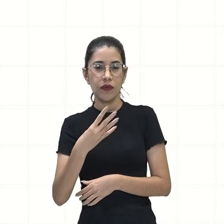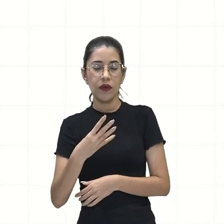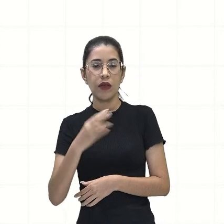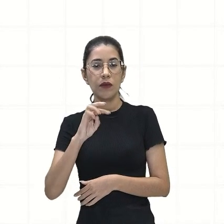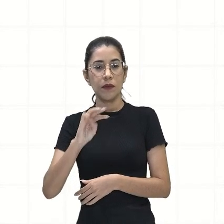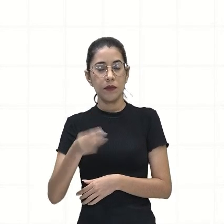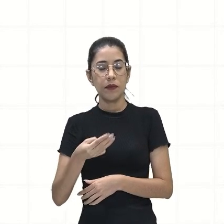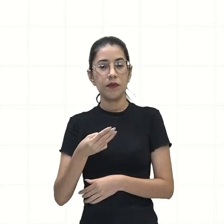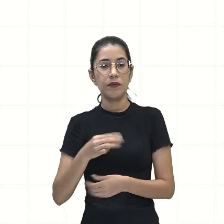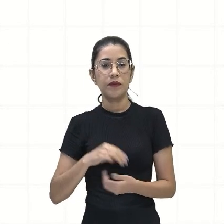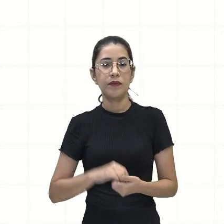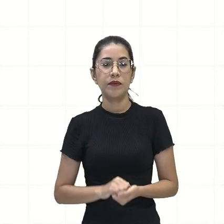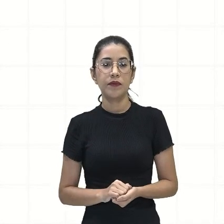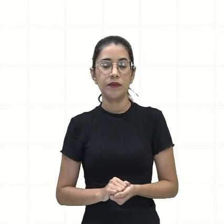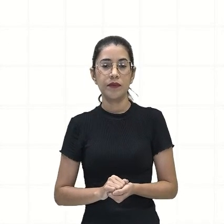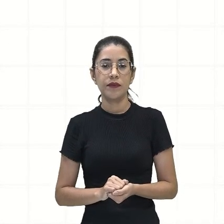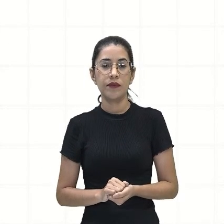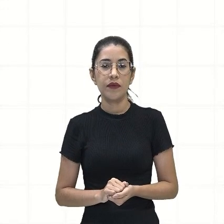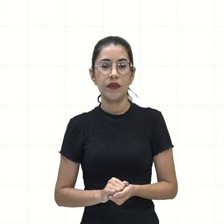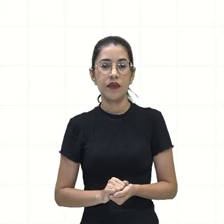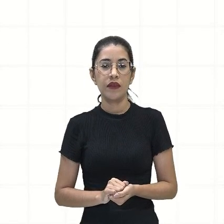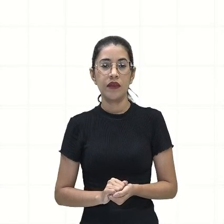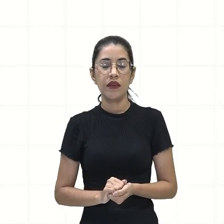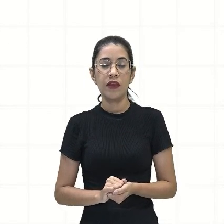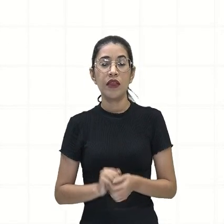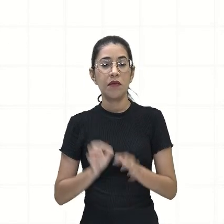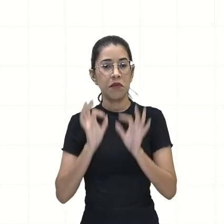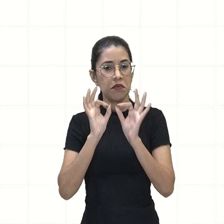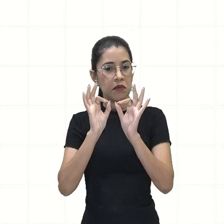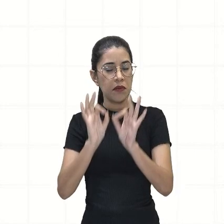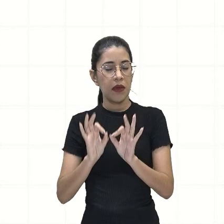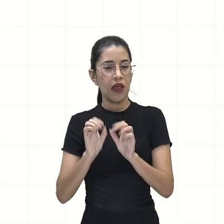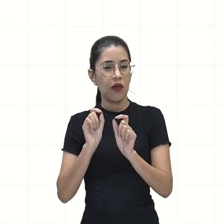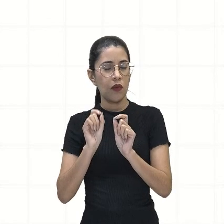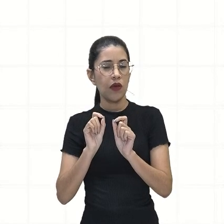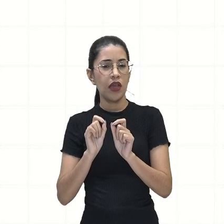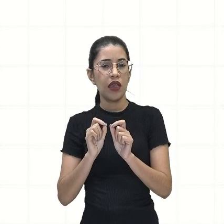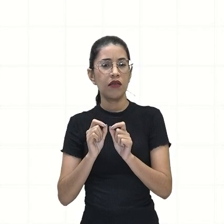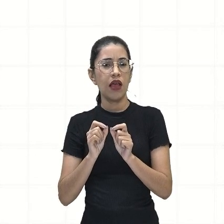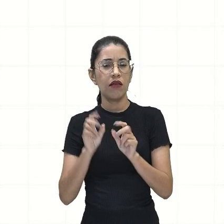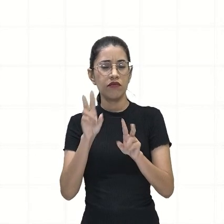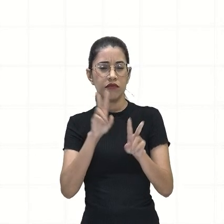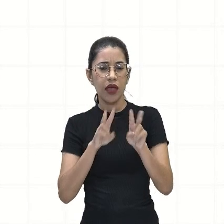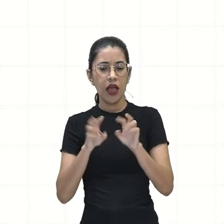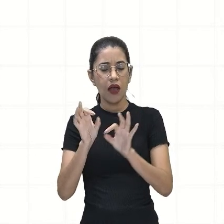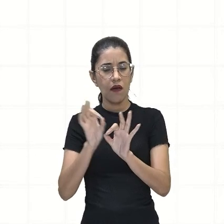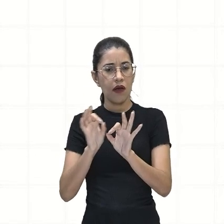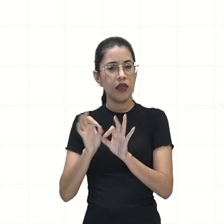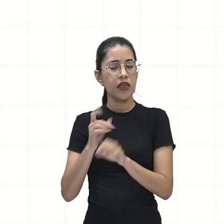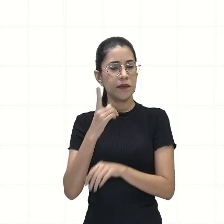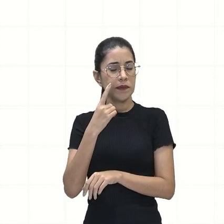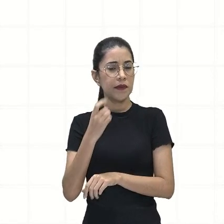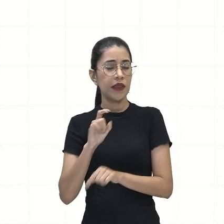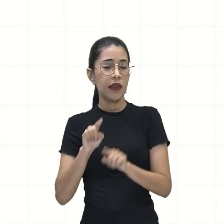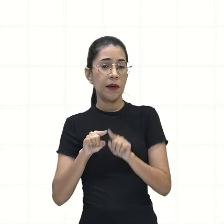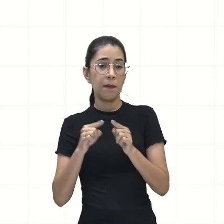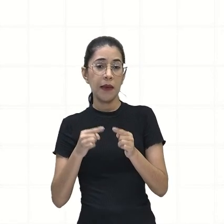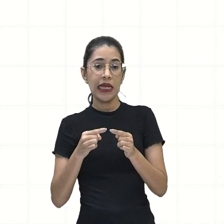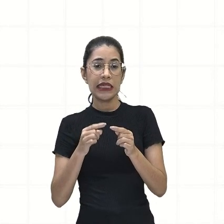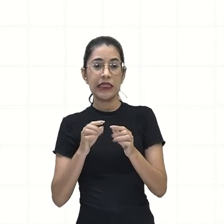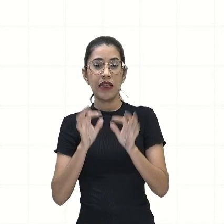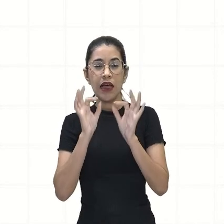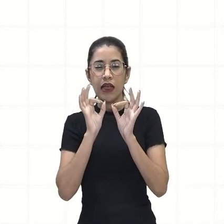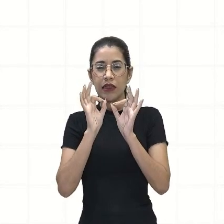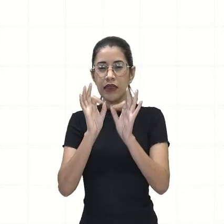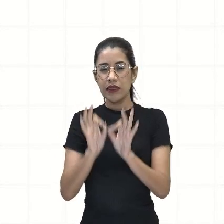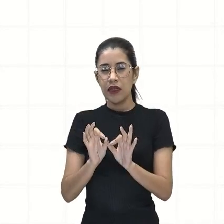234 milhões. Se eu observar, o gráfico está bem bonito, está bem visualmente, está bem interessante. Mas observe